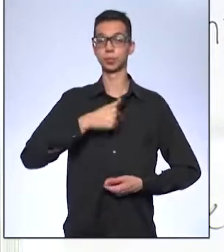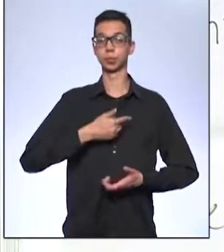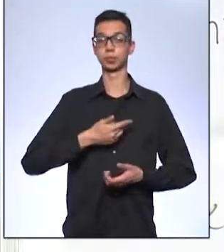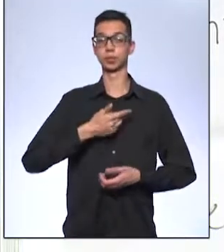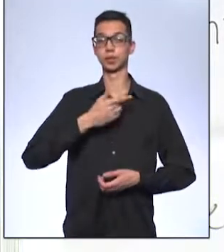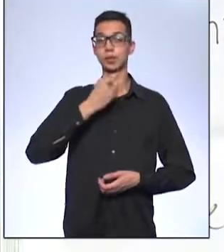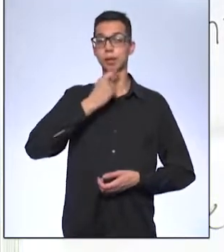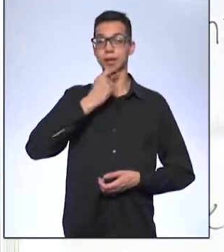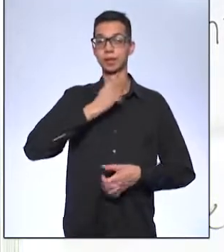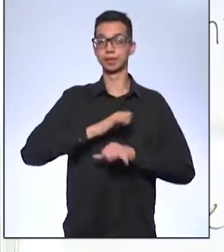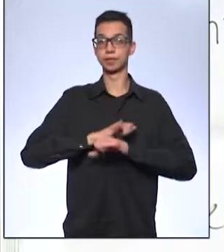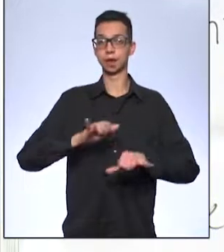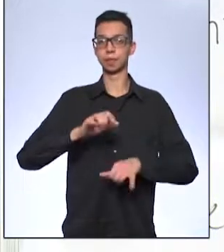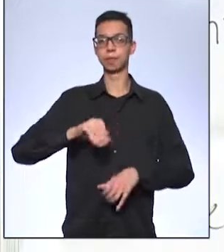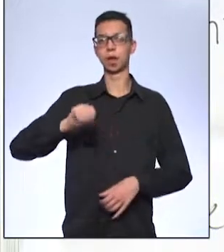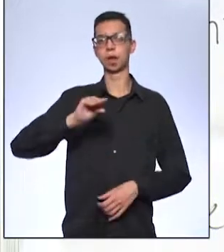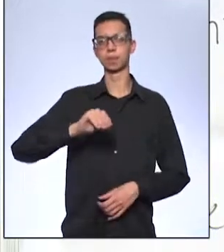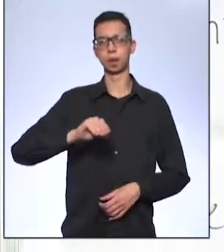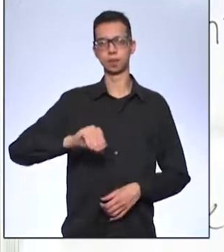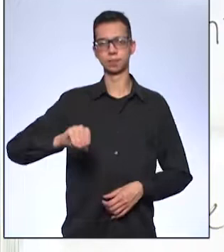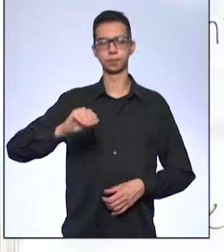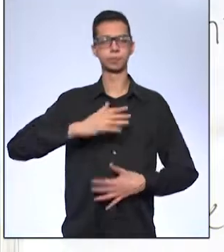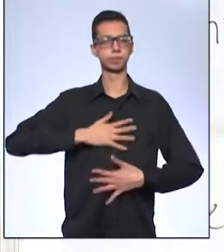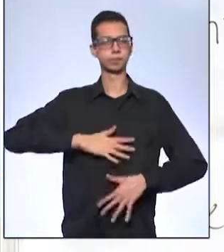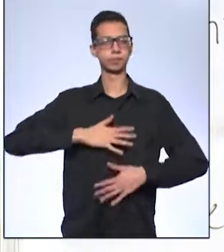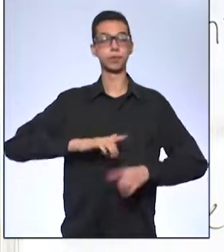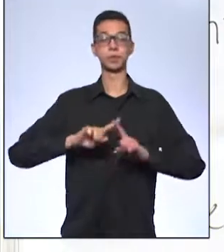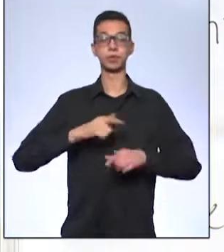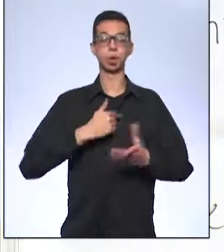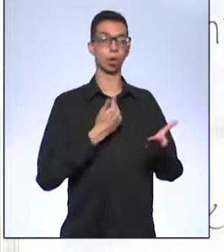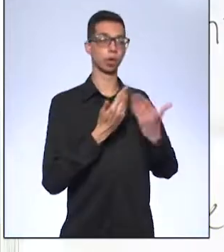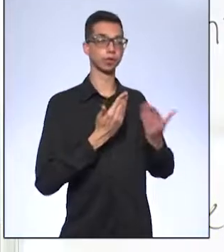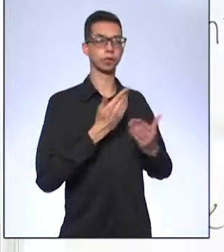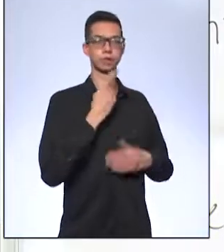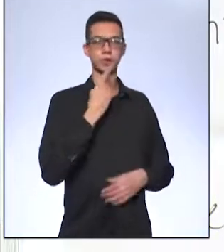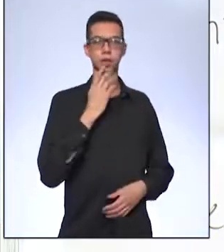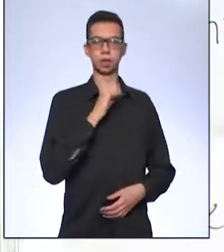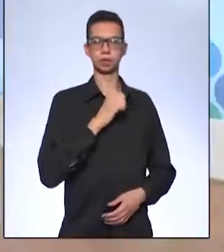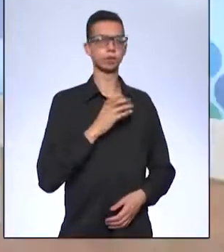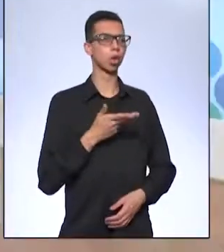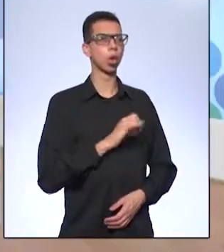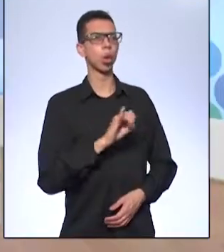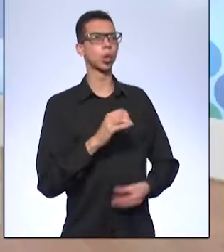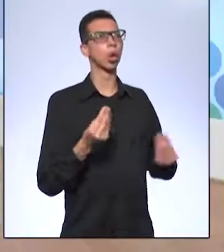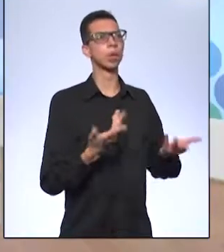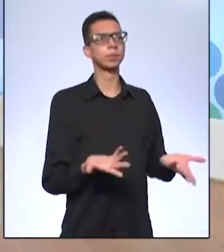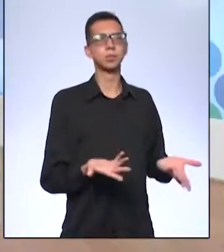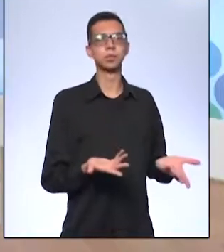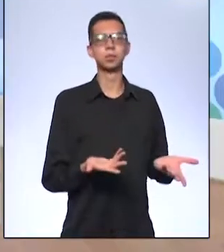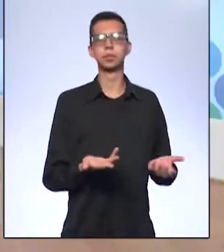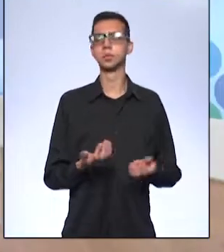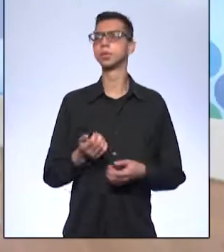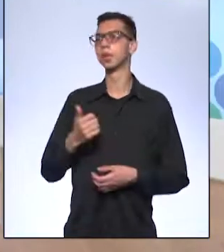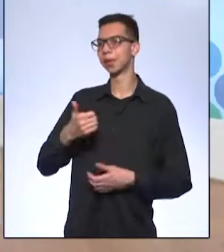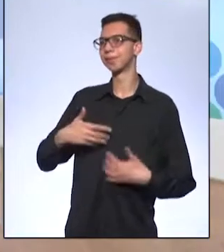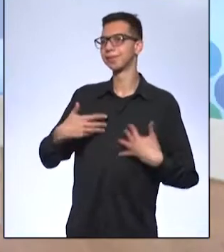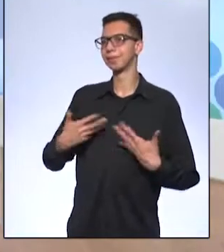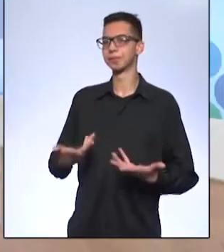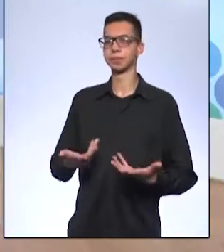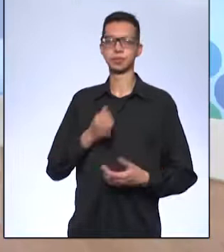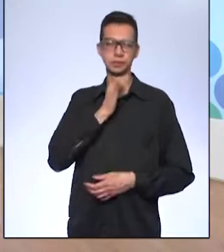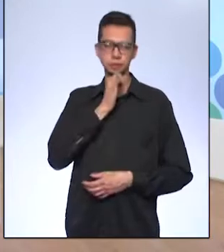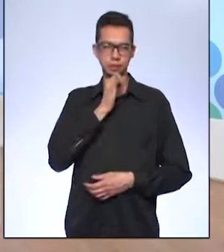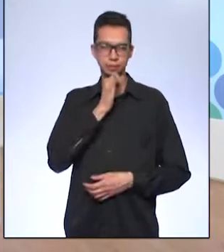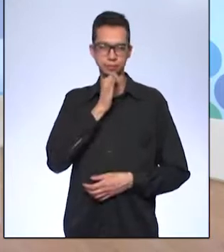aqui, eu vou falar mais devagar. Agora, se eu estiver falando inglês com o professor Antônio, eu falei, Hi, Antônio, how's been? I have been well. Okay, so what have you